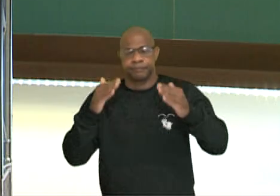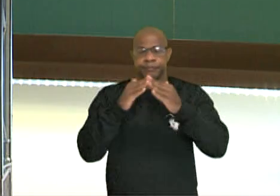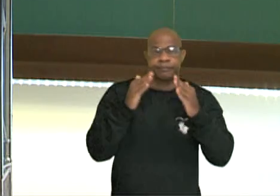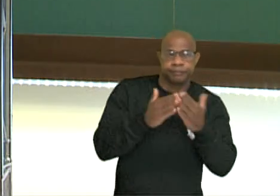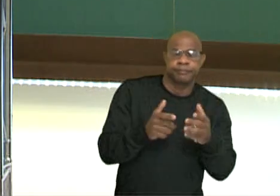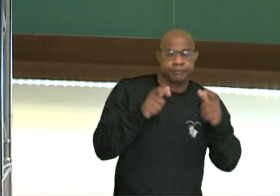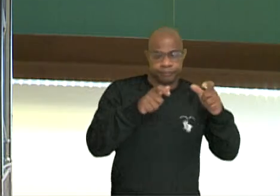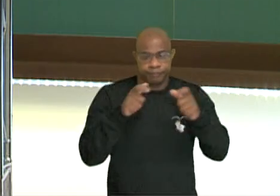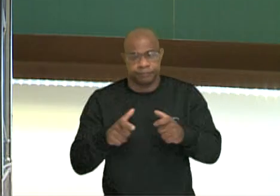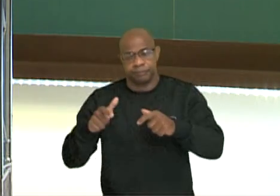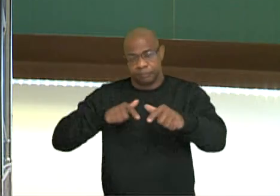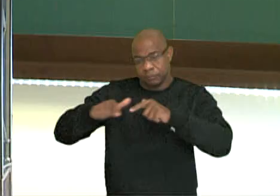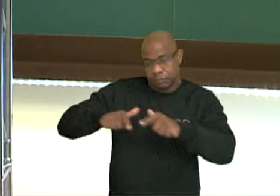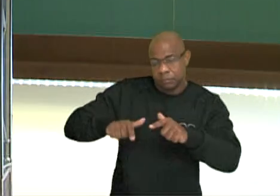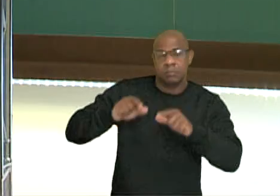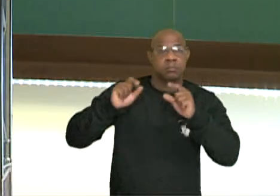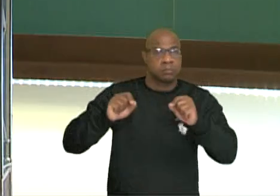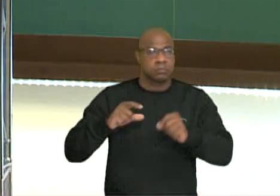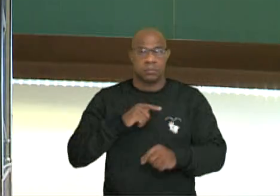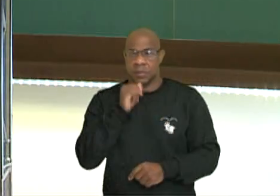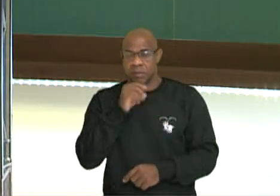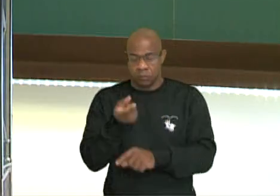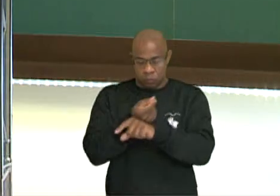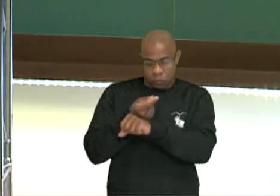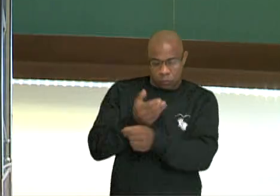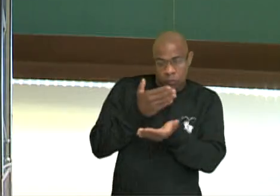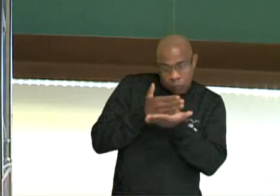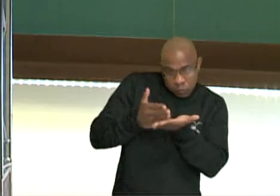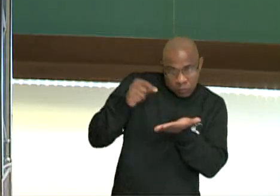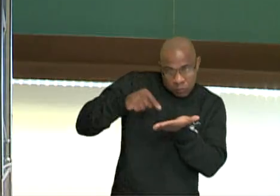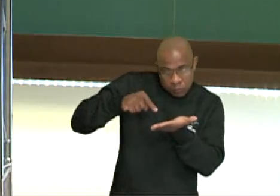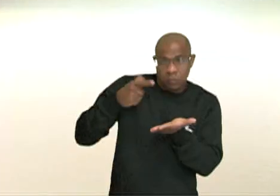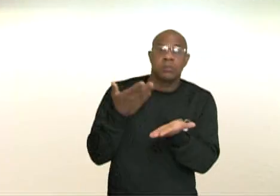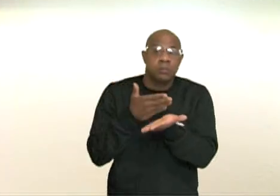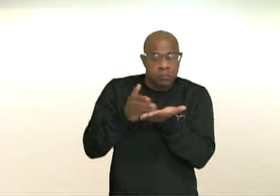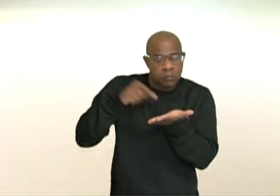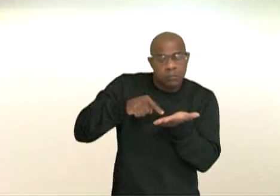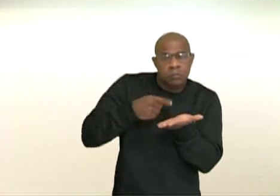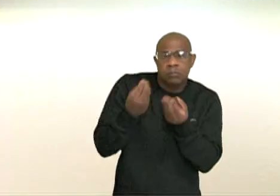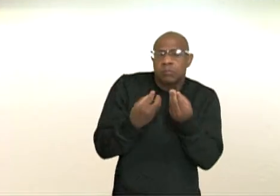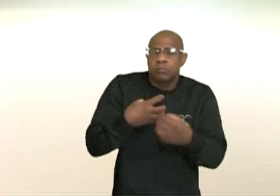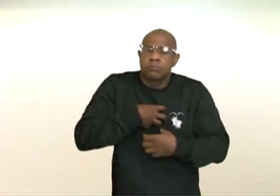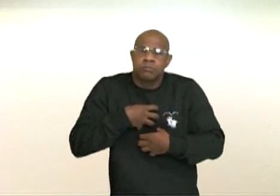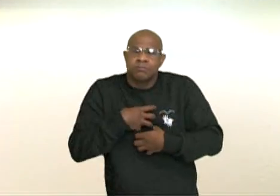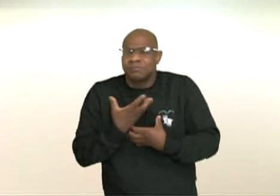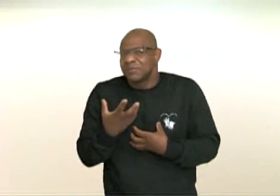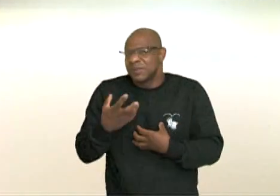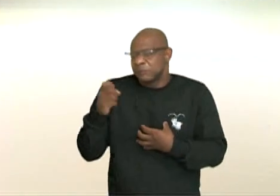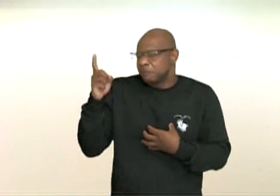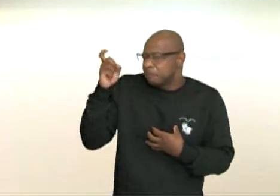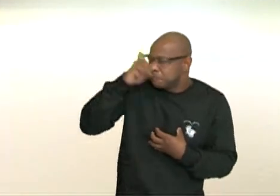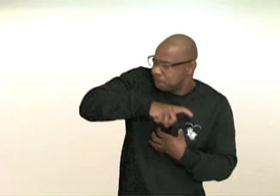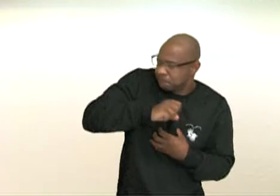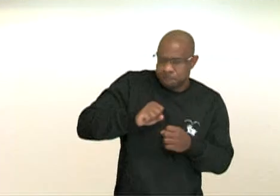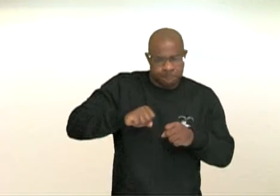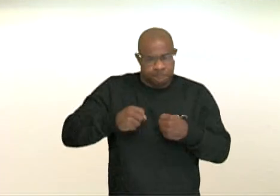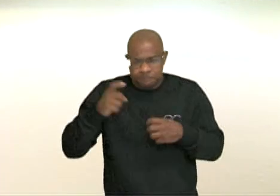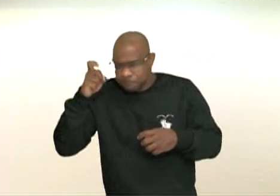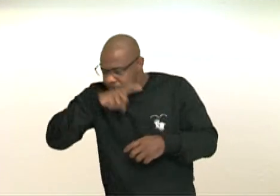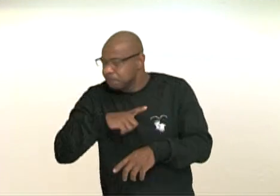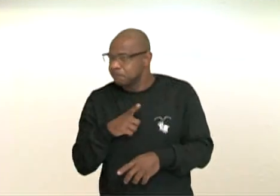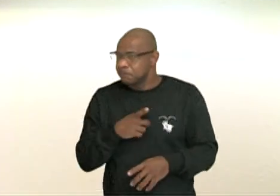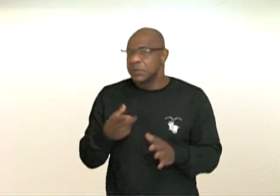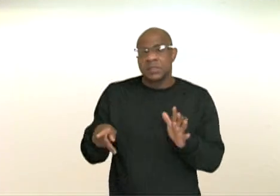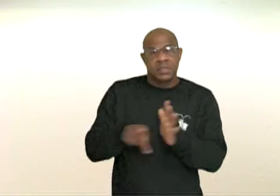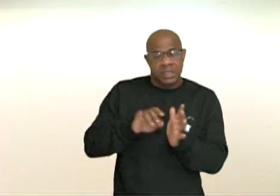seus locais de trabalho. Então, quando o capitalismo iniciou, ele iniciou de uma forma muito bruta, que se apropriou das terras